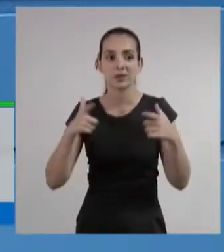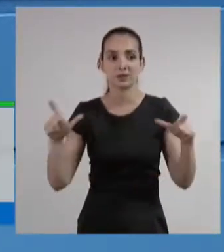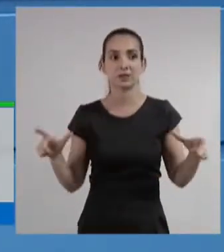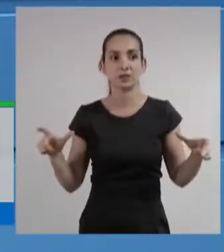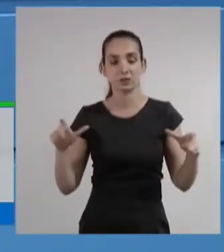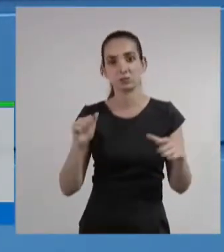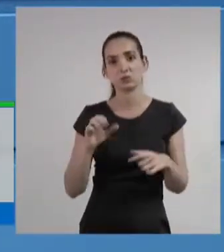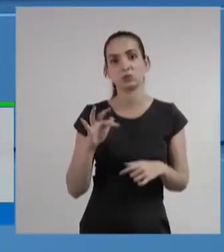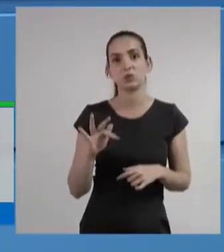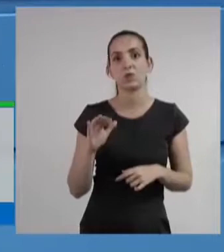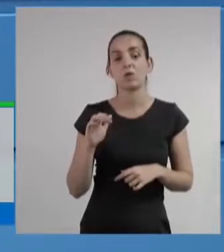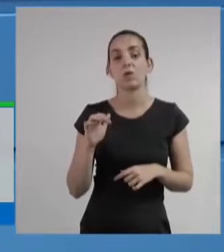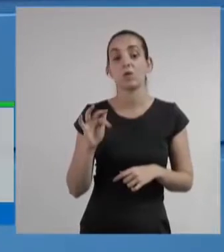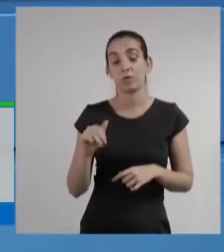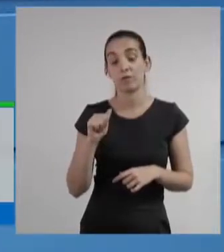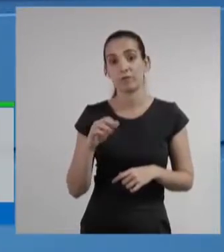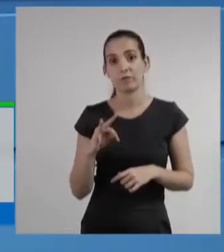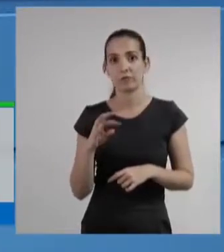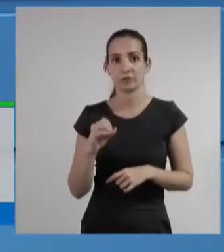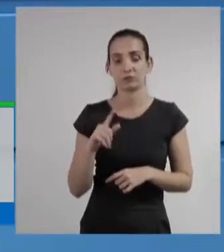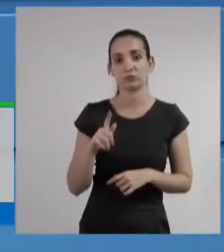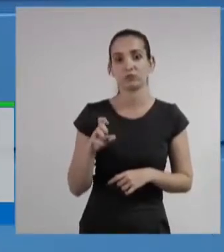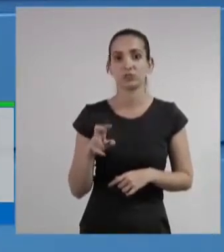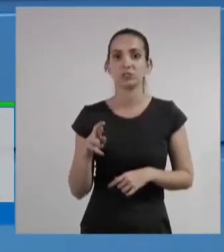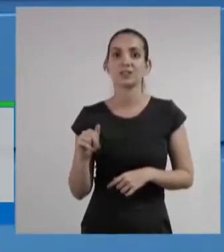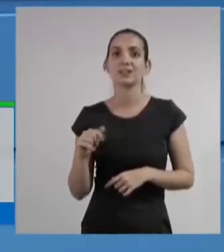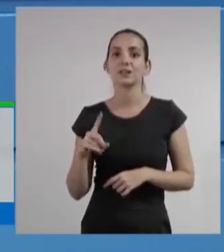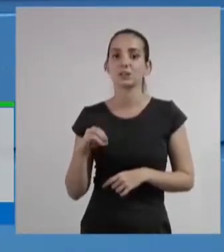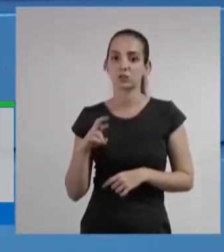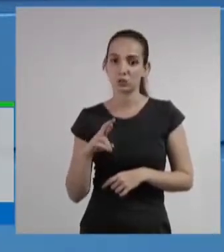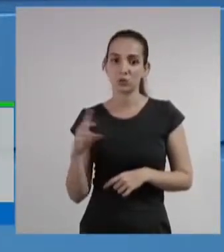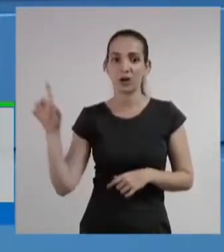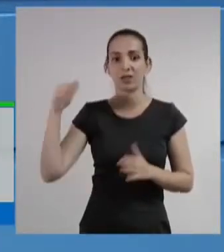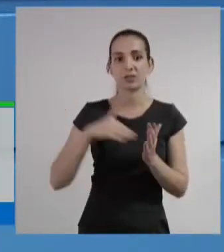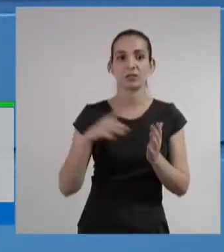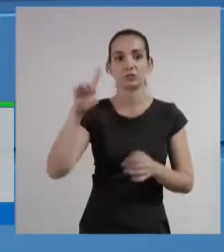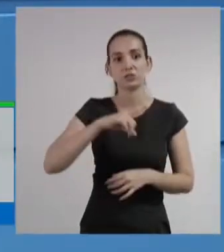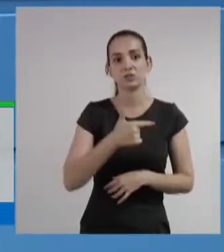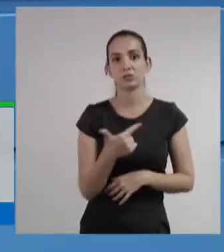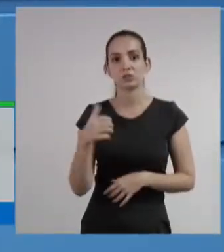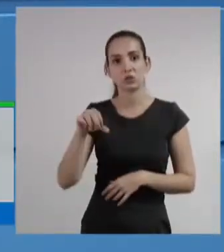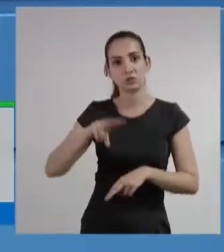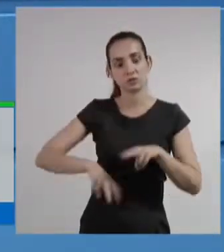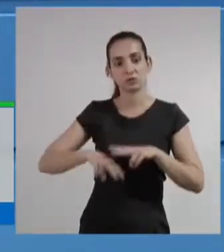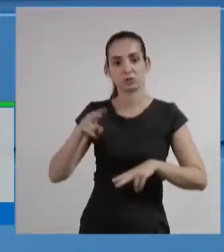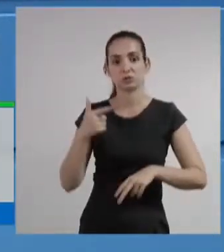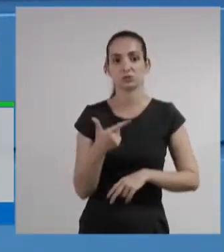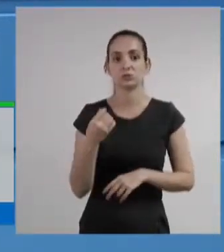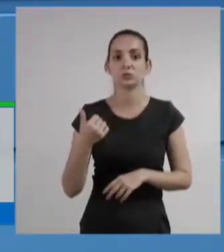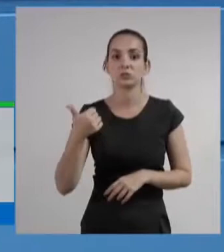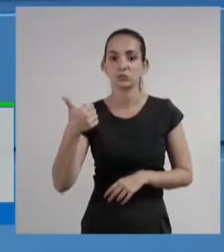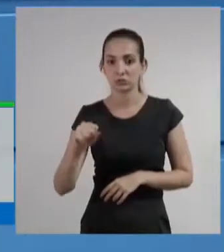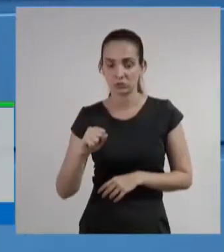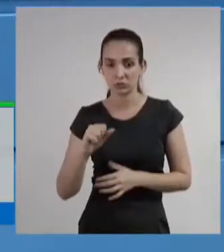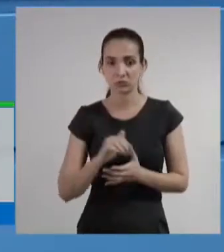até 29 de junho de 2018, porque tem amparo